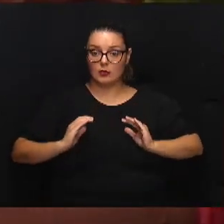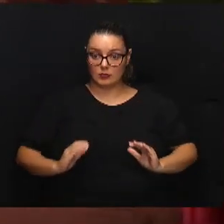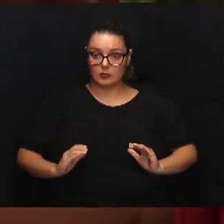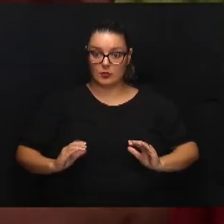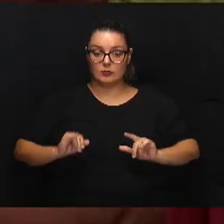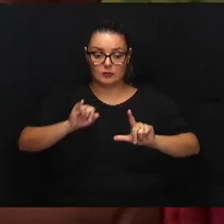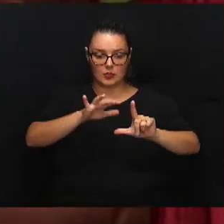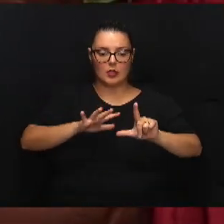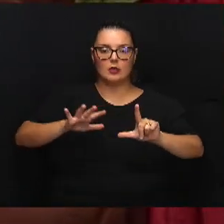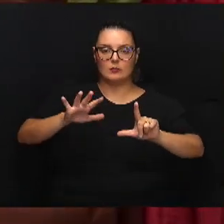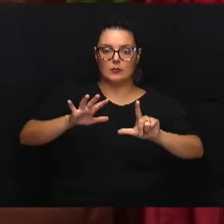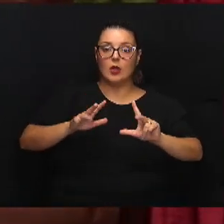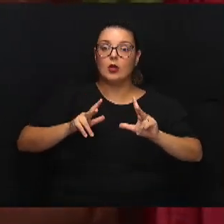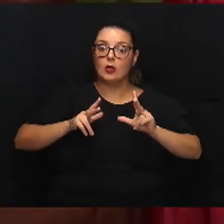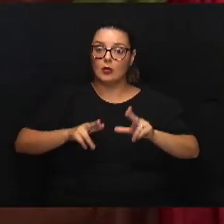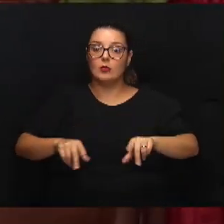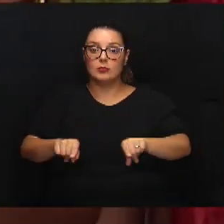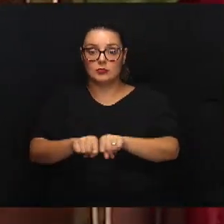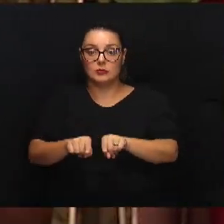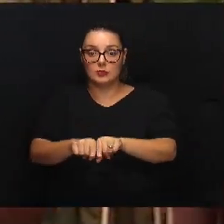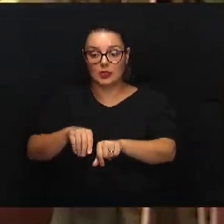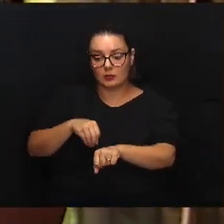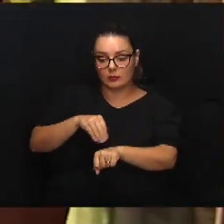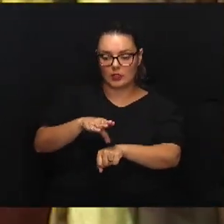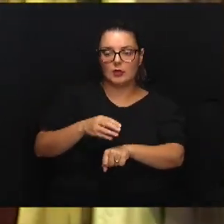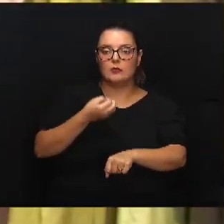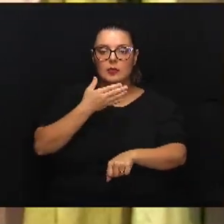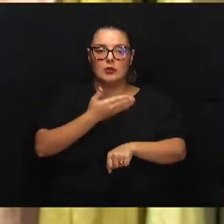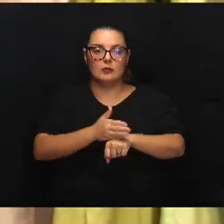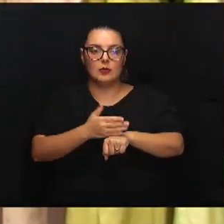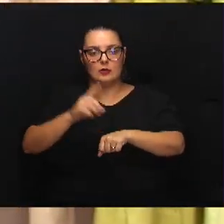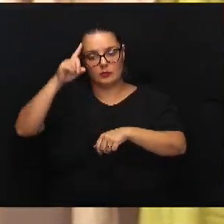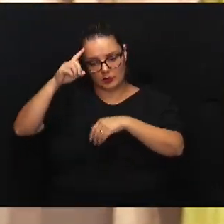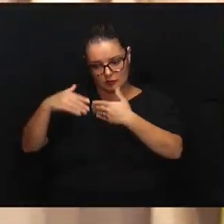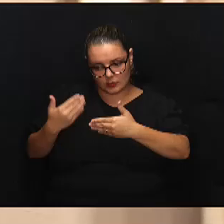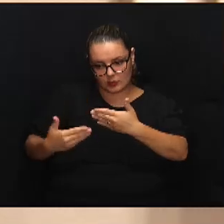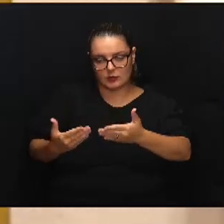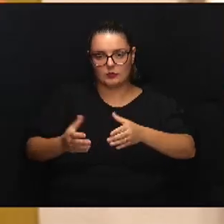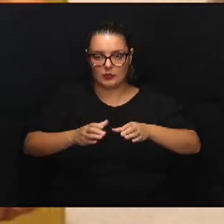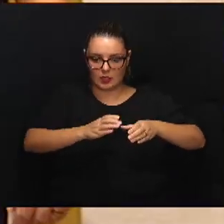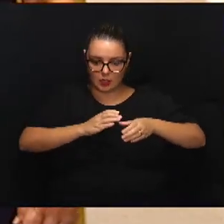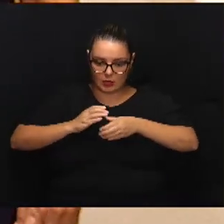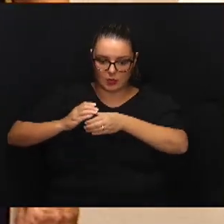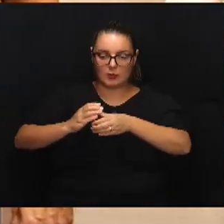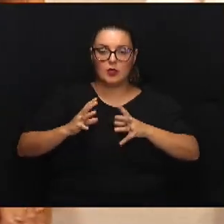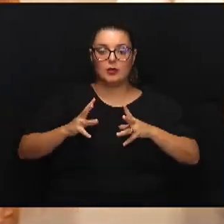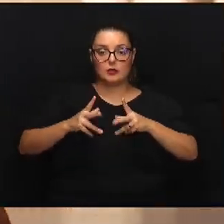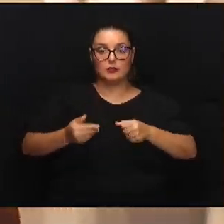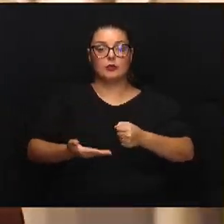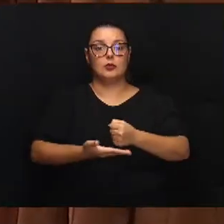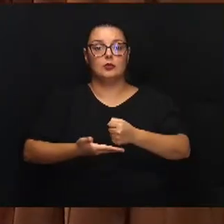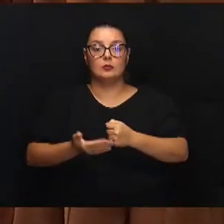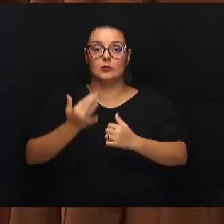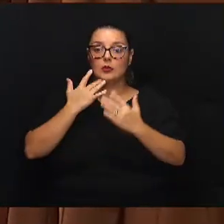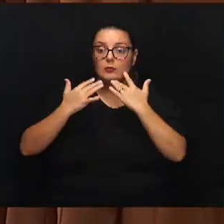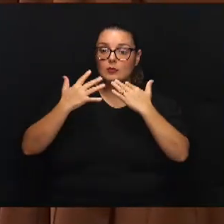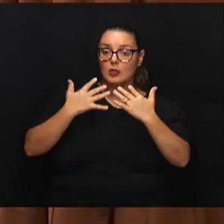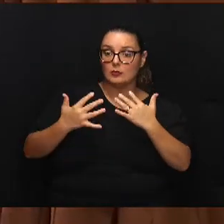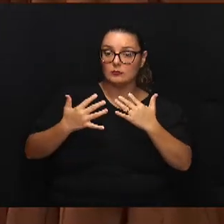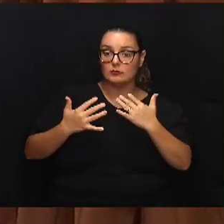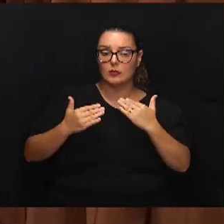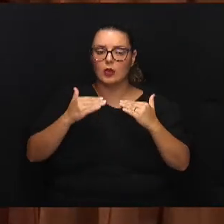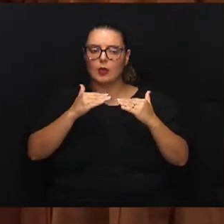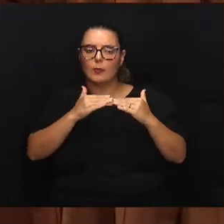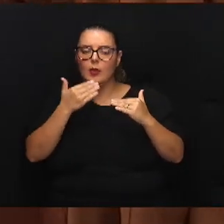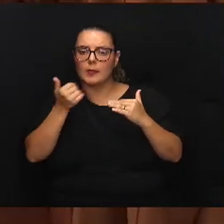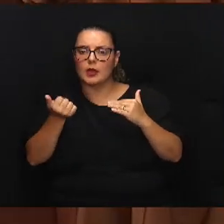a imagem, bem como a indicação de boas práticas corporativas. E tudo com base nas cores, qual combina